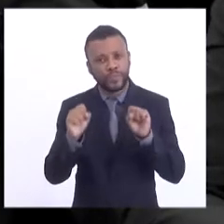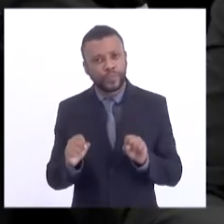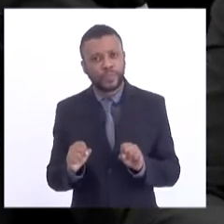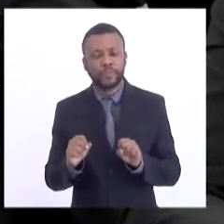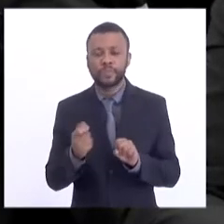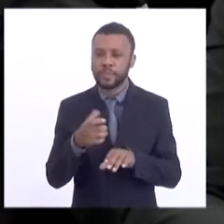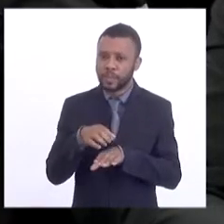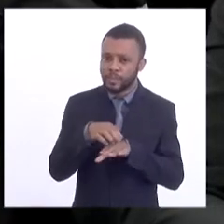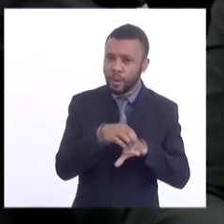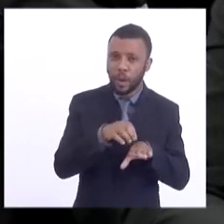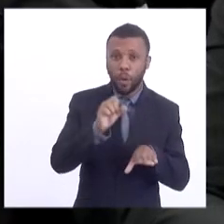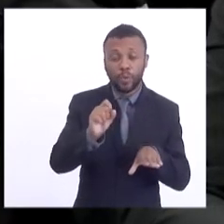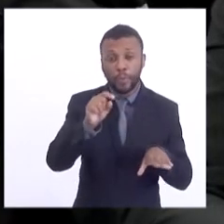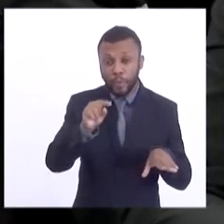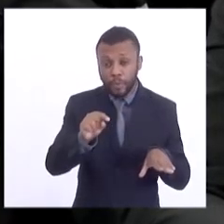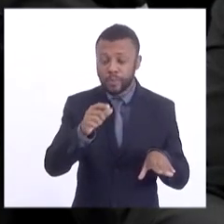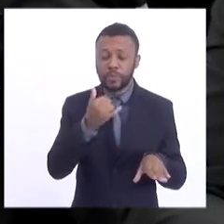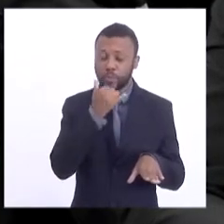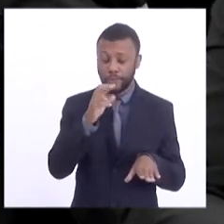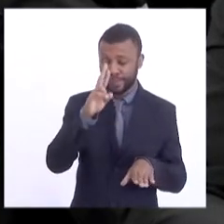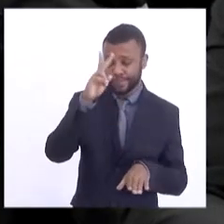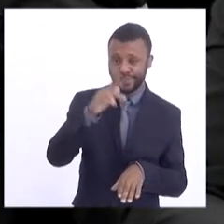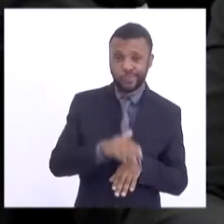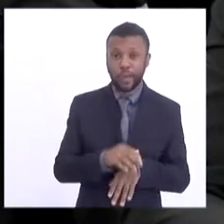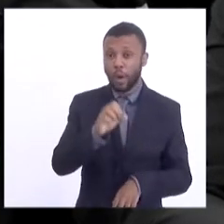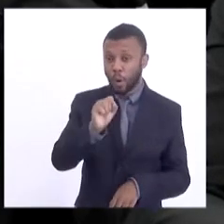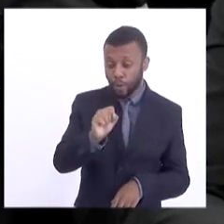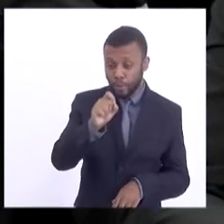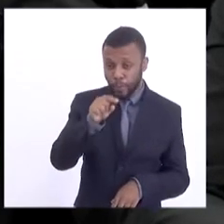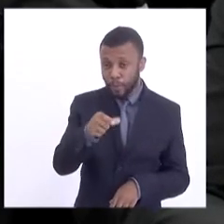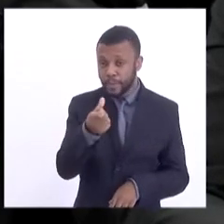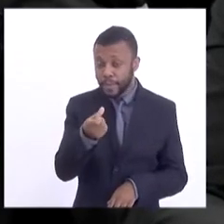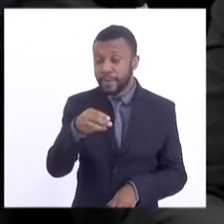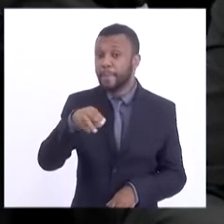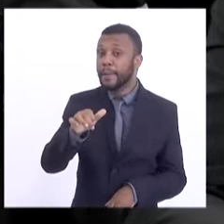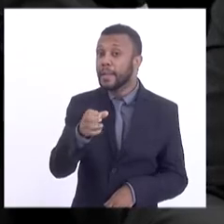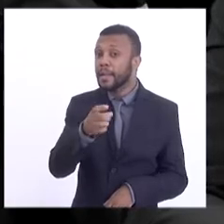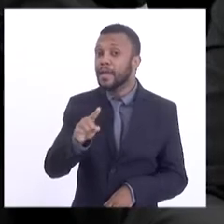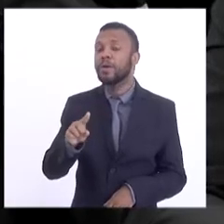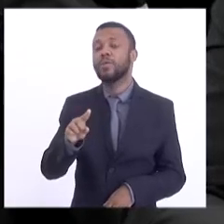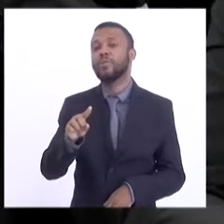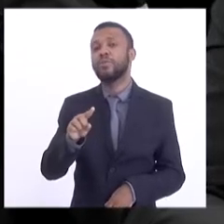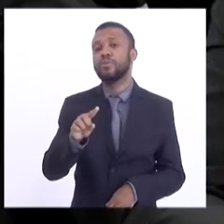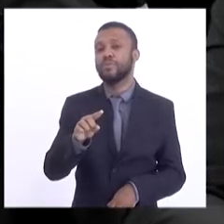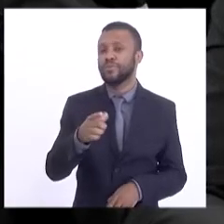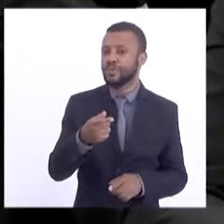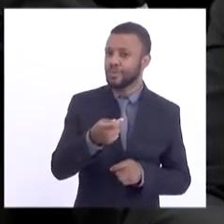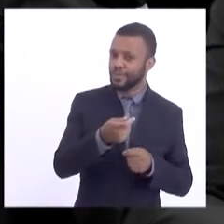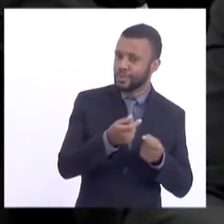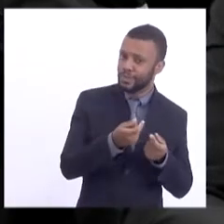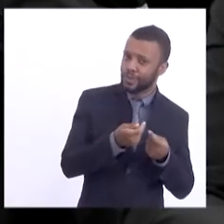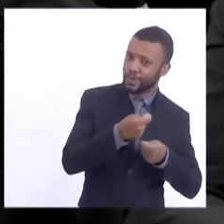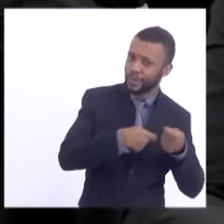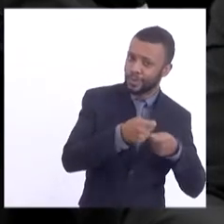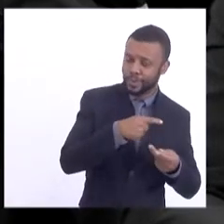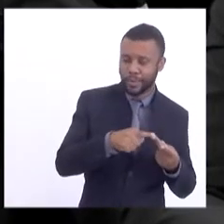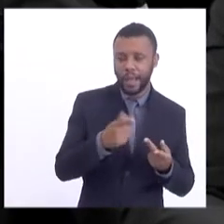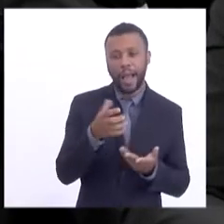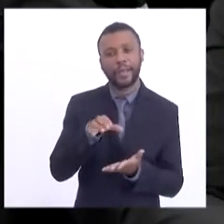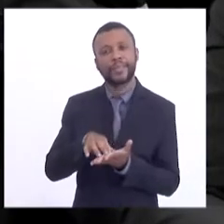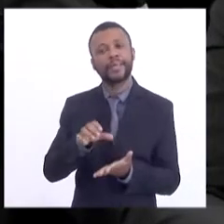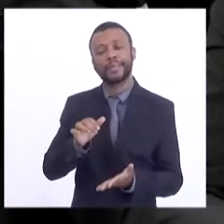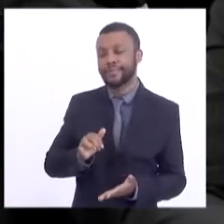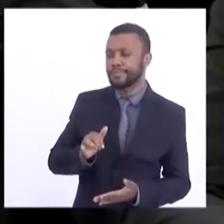8.6 b808 com 6 milhões de Economia agência de viagem 3.3